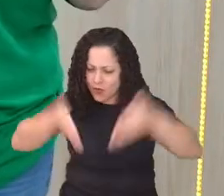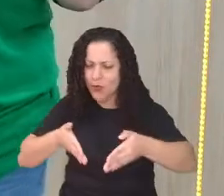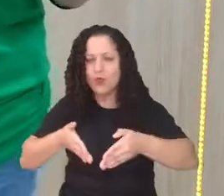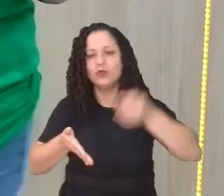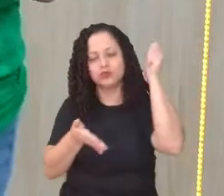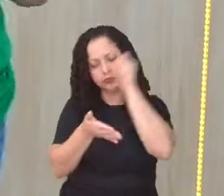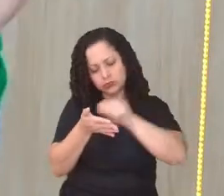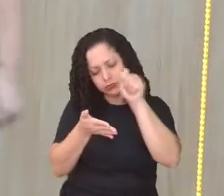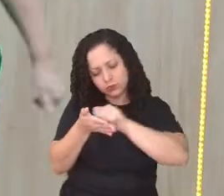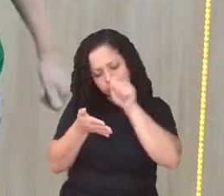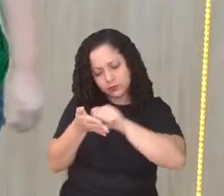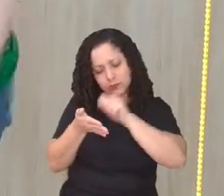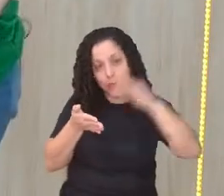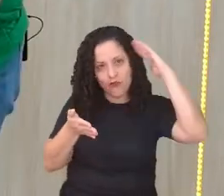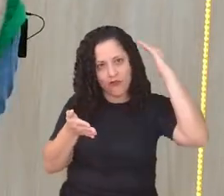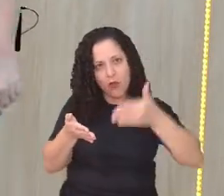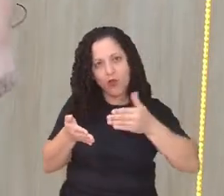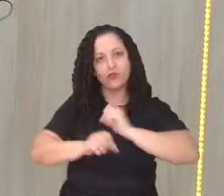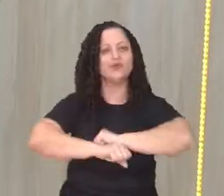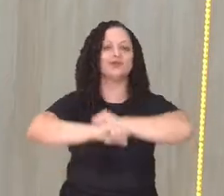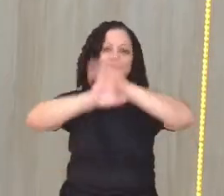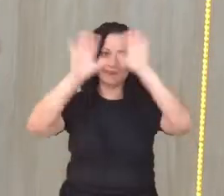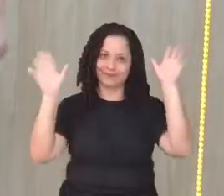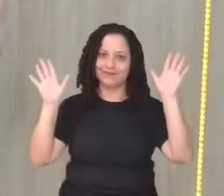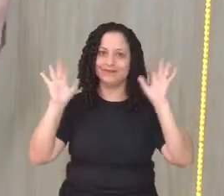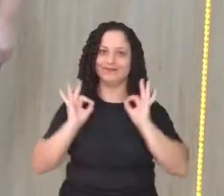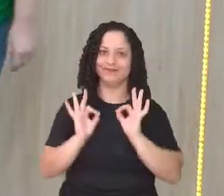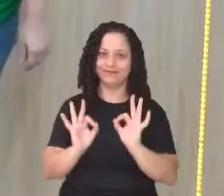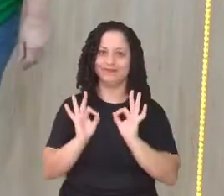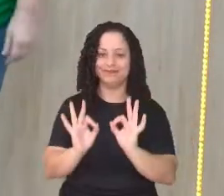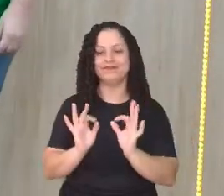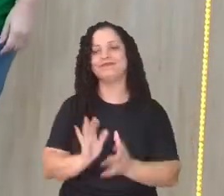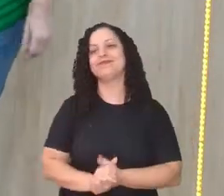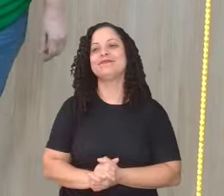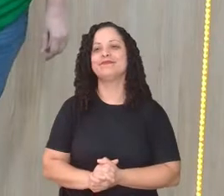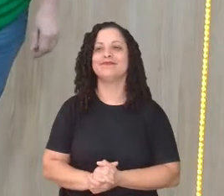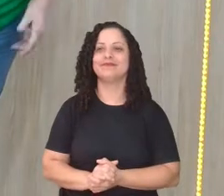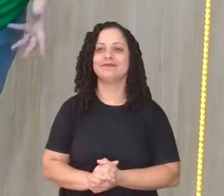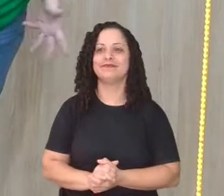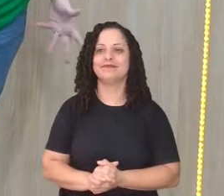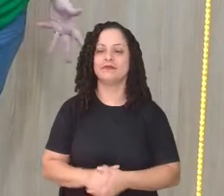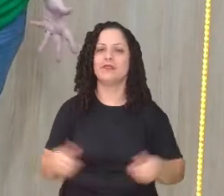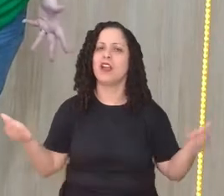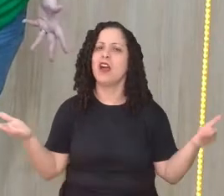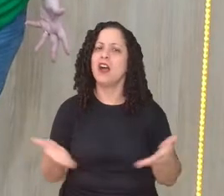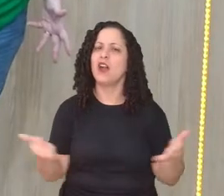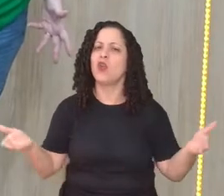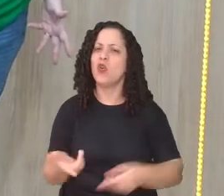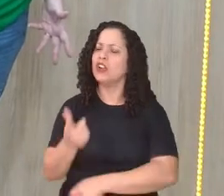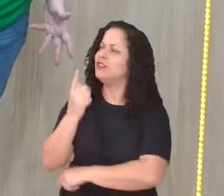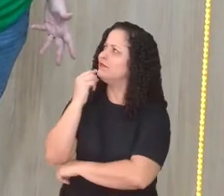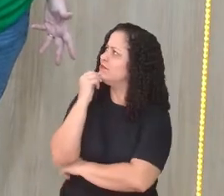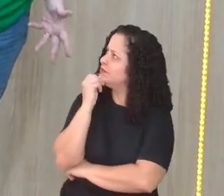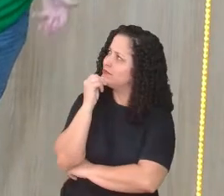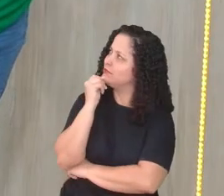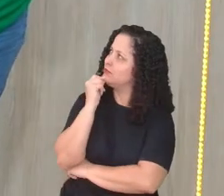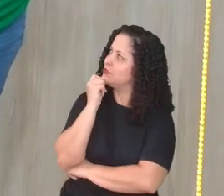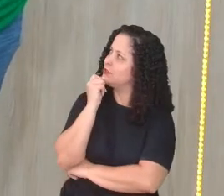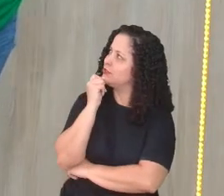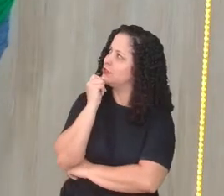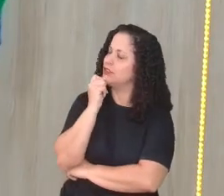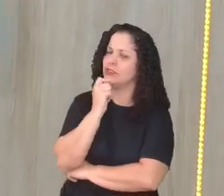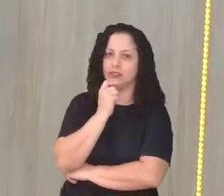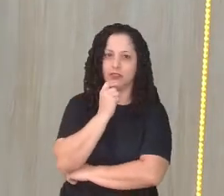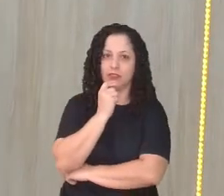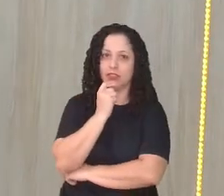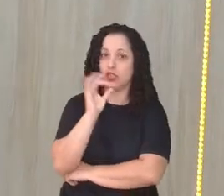matemático, vai estar tudo ok. Então, bora lá. O que eu fiz aqui? A questão